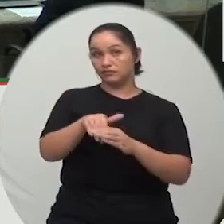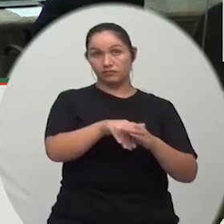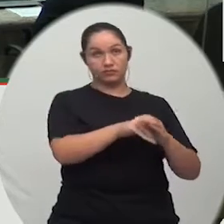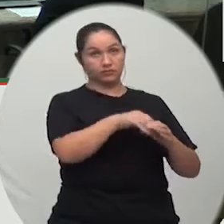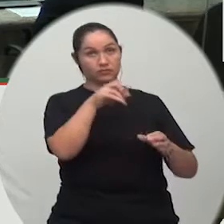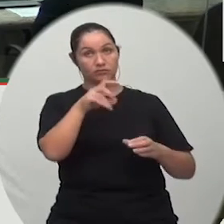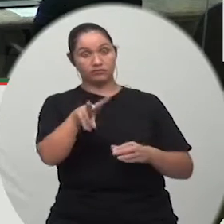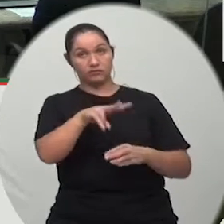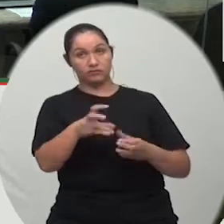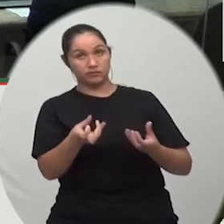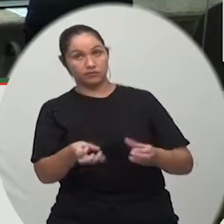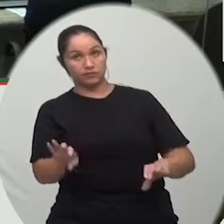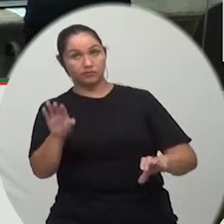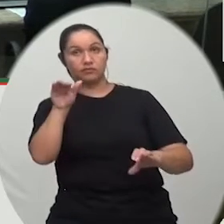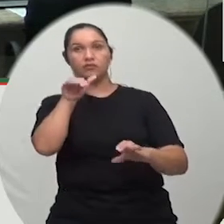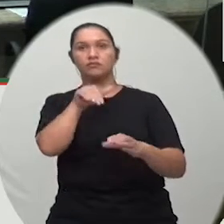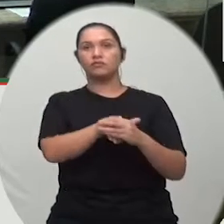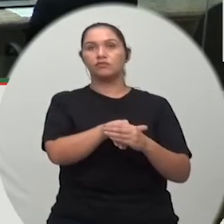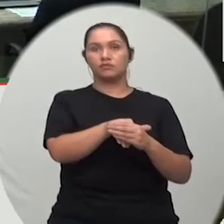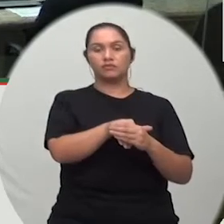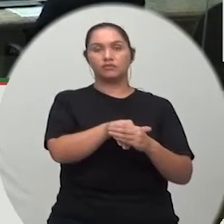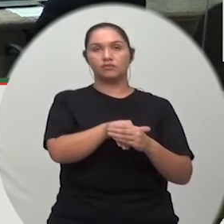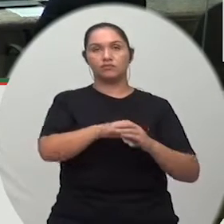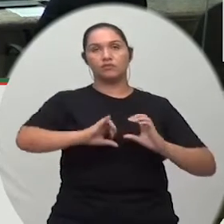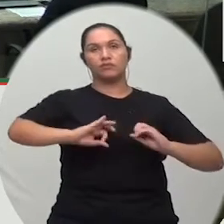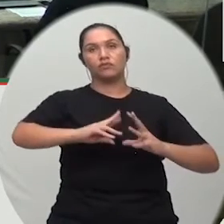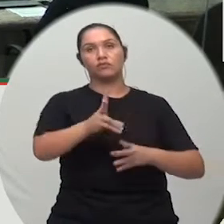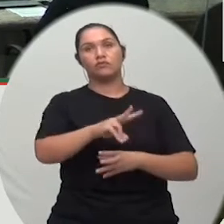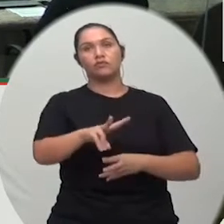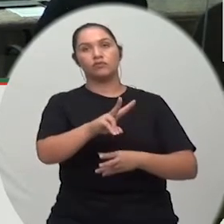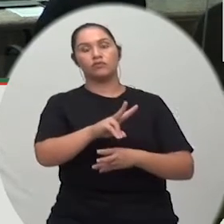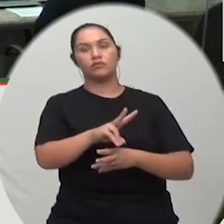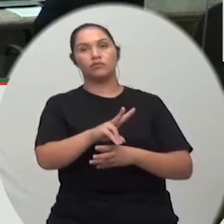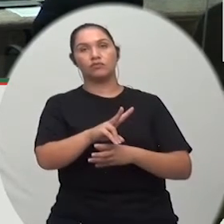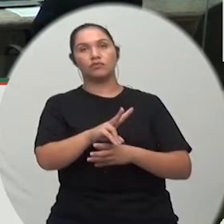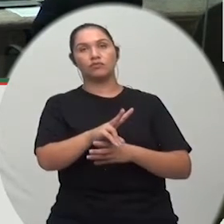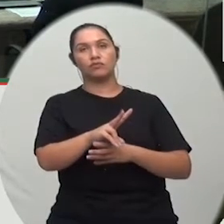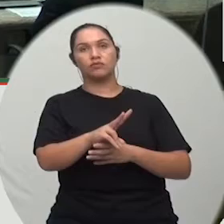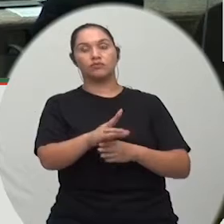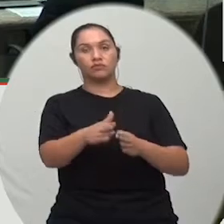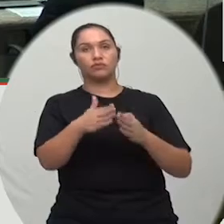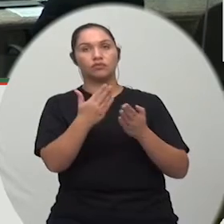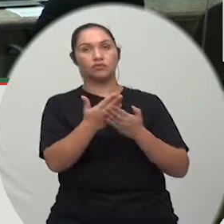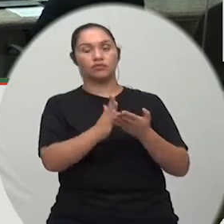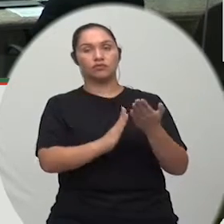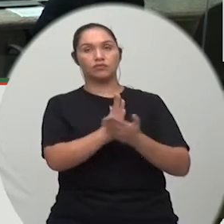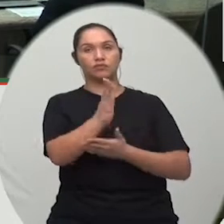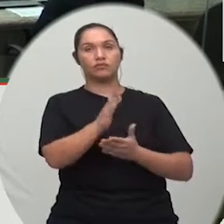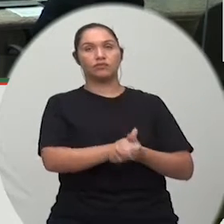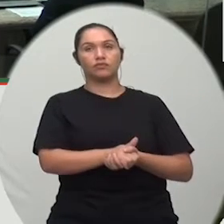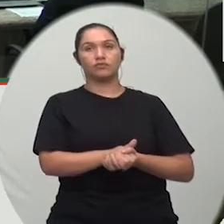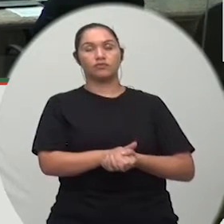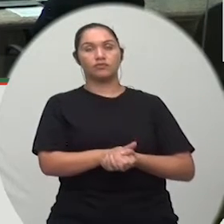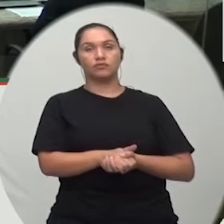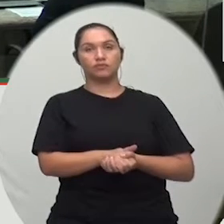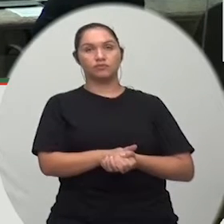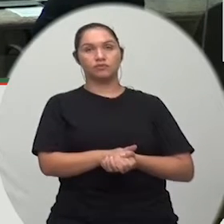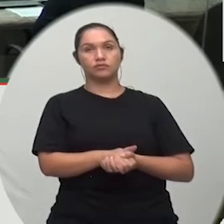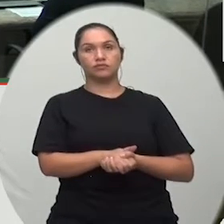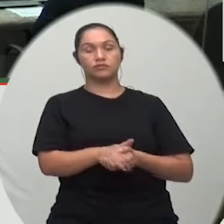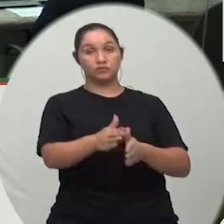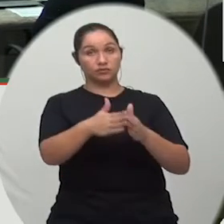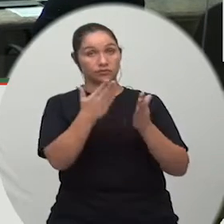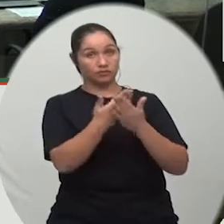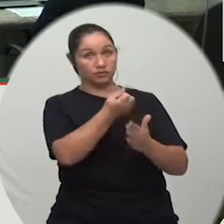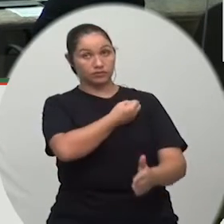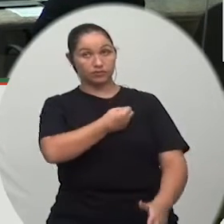votação. Os favoráveis permaneçam como estão. Os contrários se manifestem. Aprovado por unanimidade.